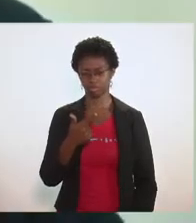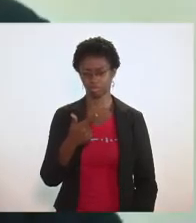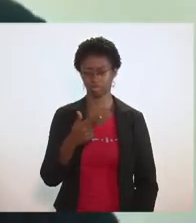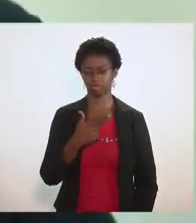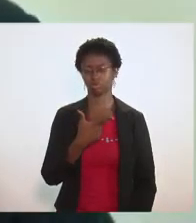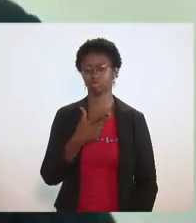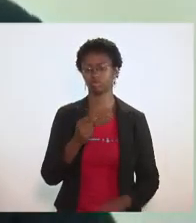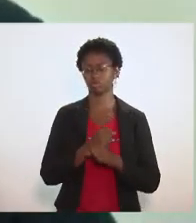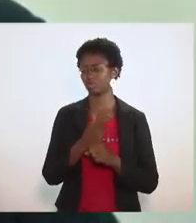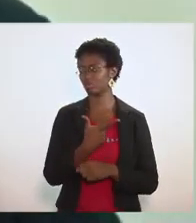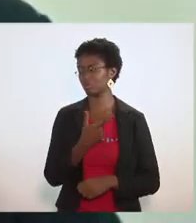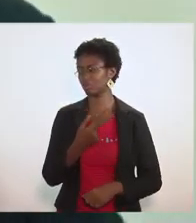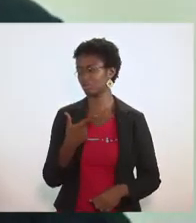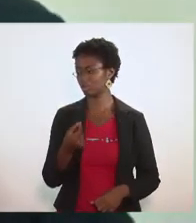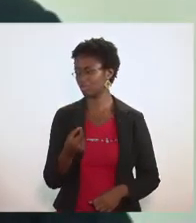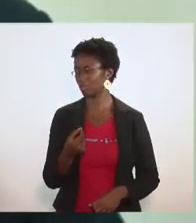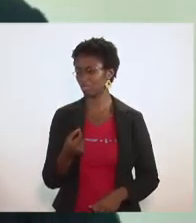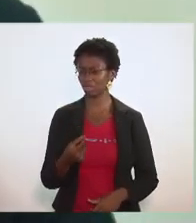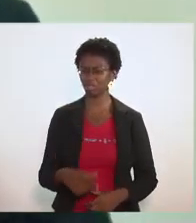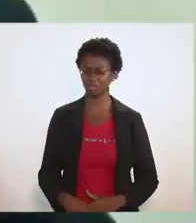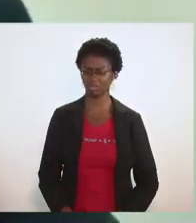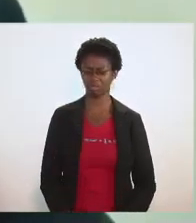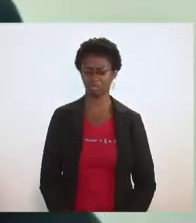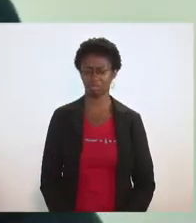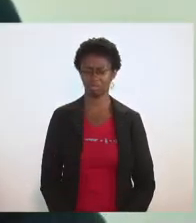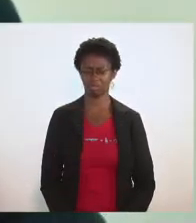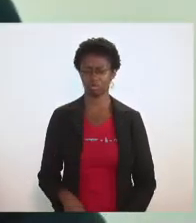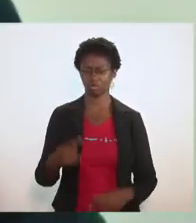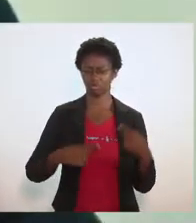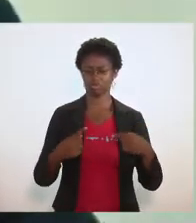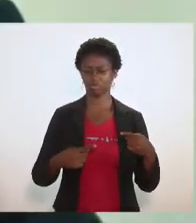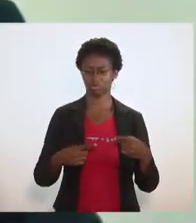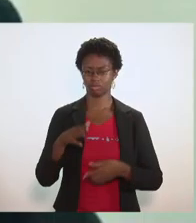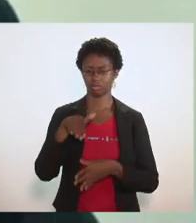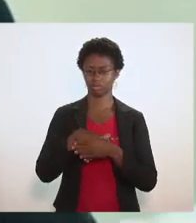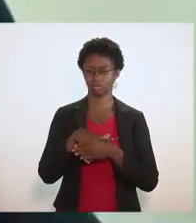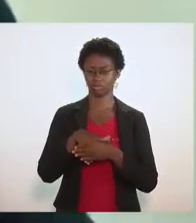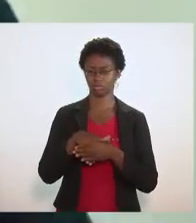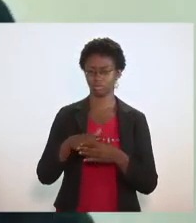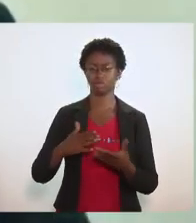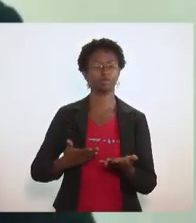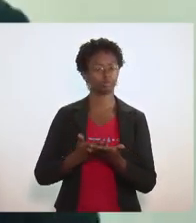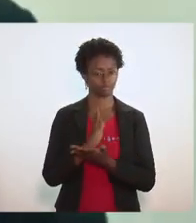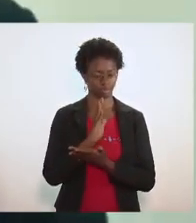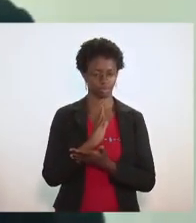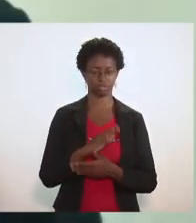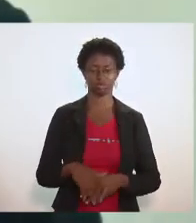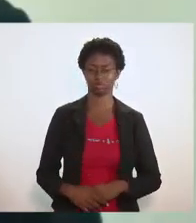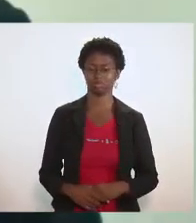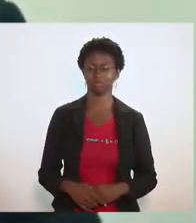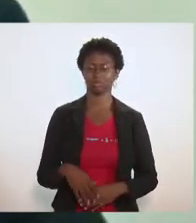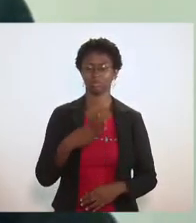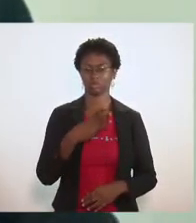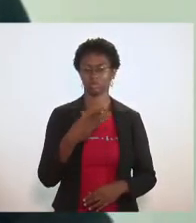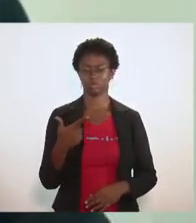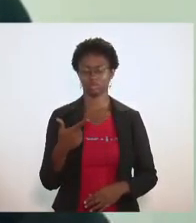Perfeitamente, presidente. Bom, a próxima sessão retorna à pauta. Pedido de vista, deputado Valdeir. 31 da pauta. Projeto de